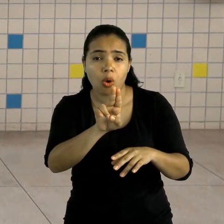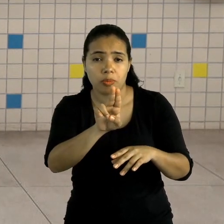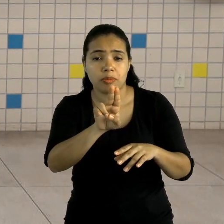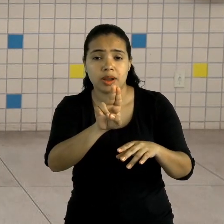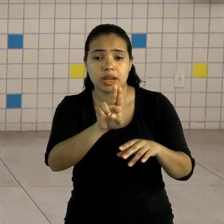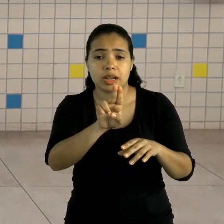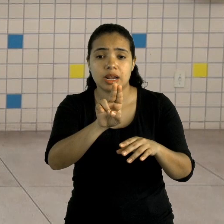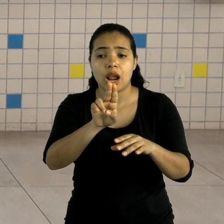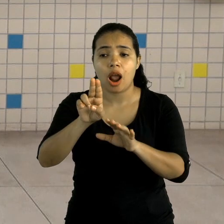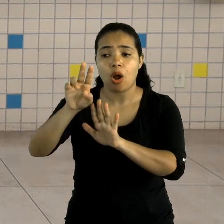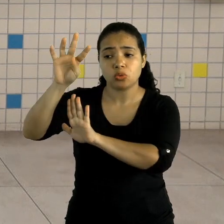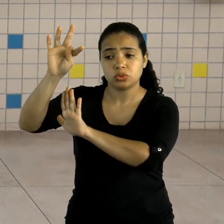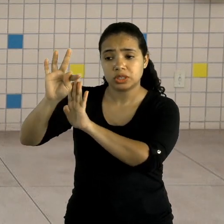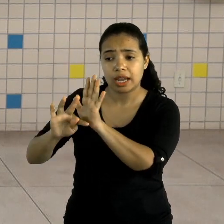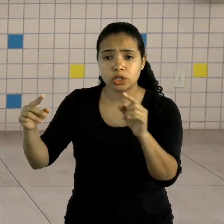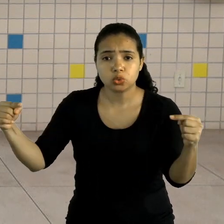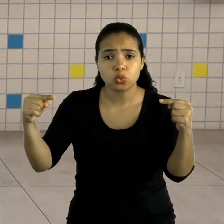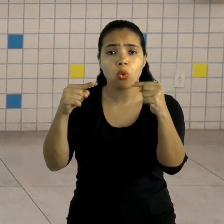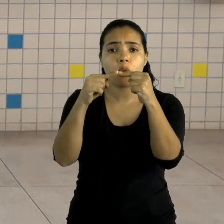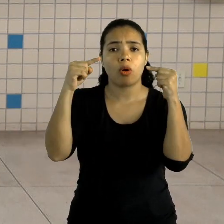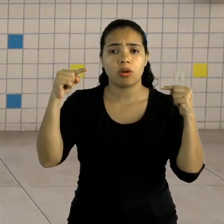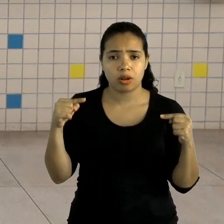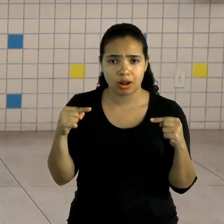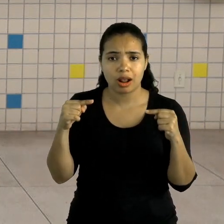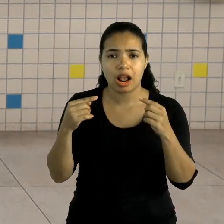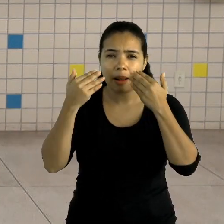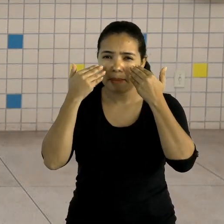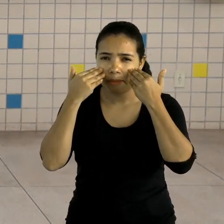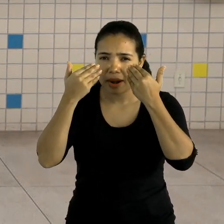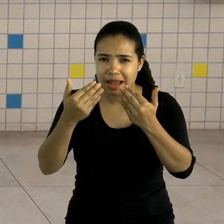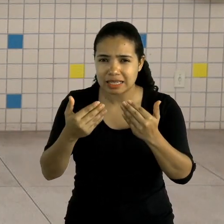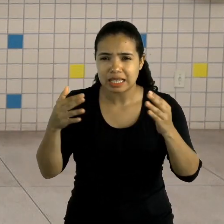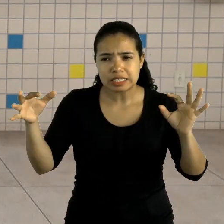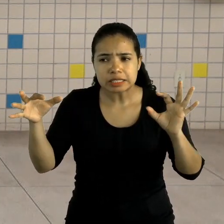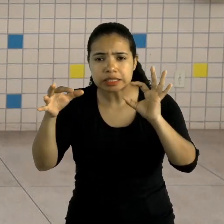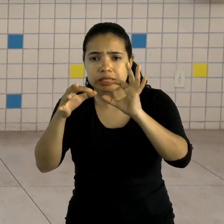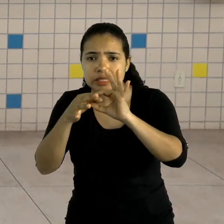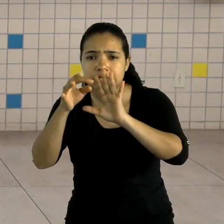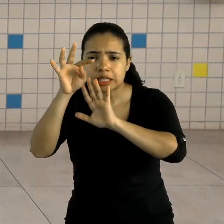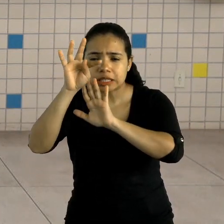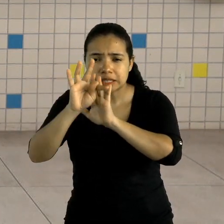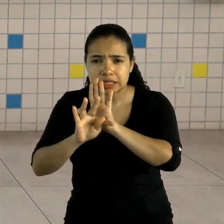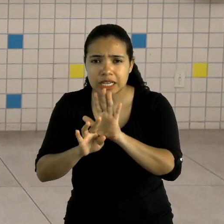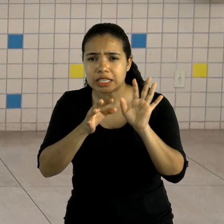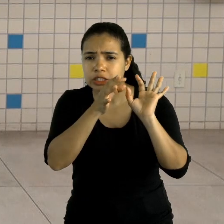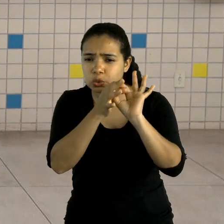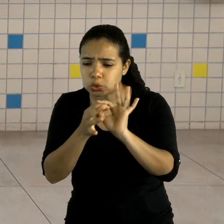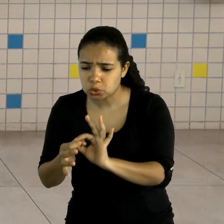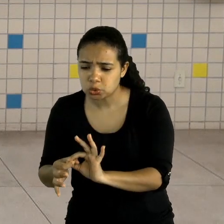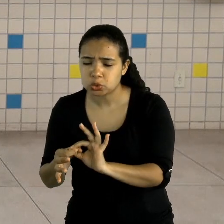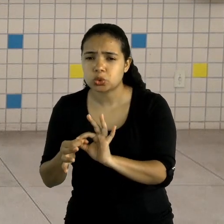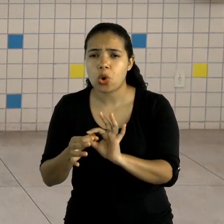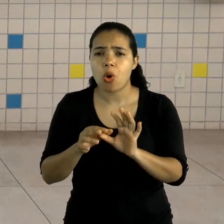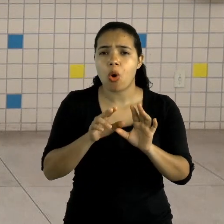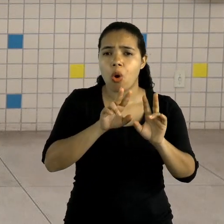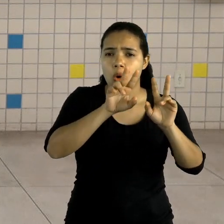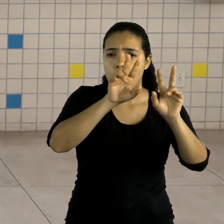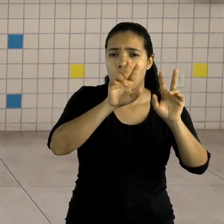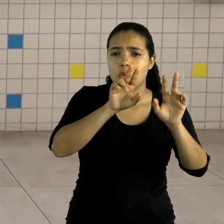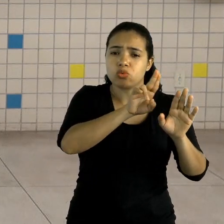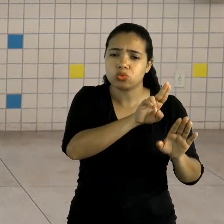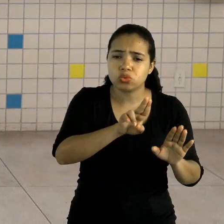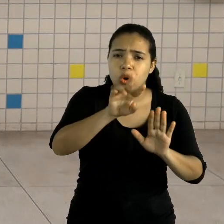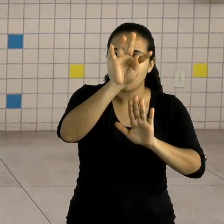o texto, o assunto do texto, apresenta essa conexão? O nome do texto tem a ver com o